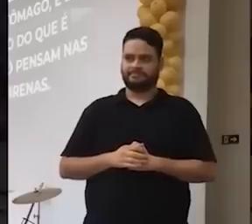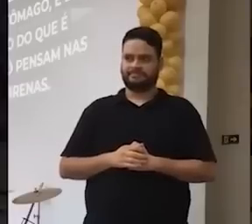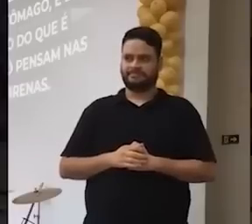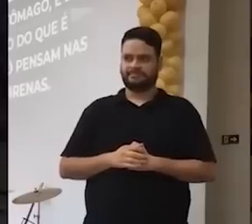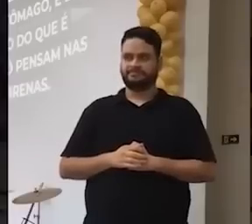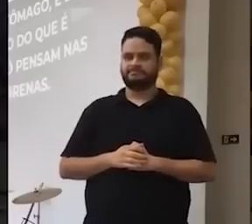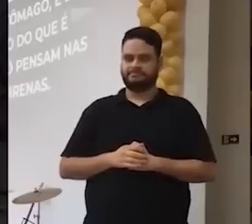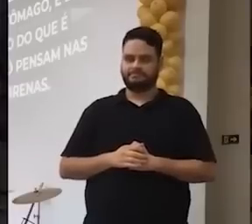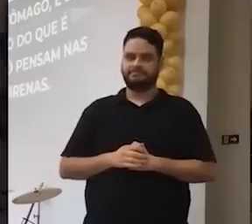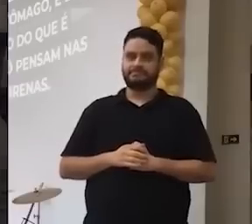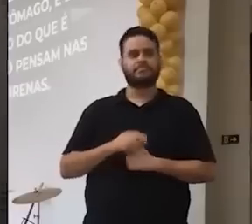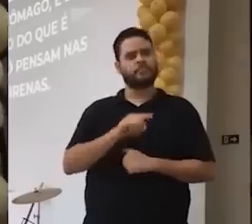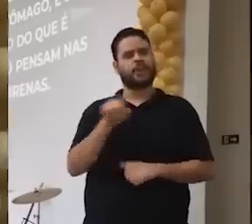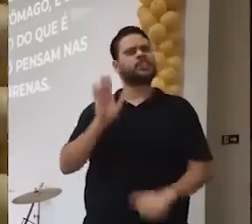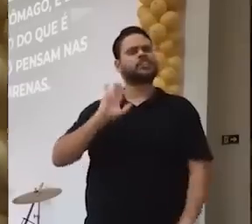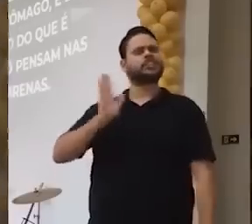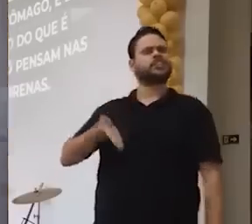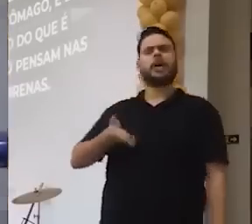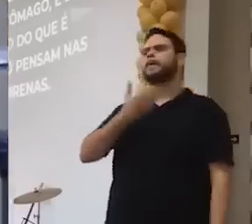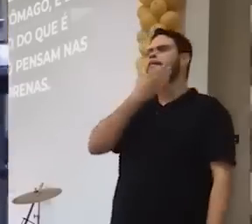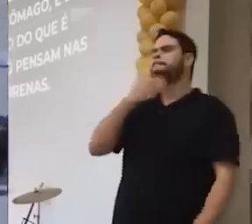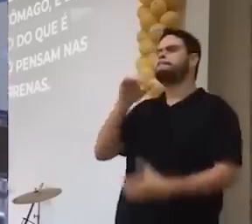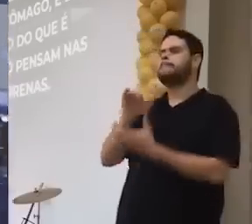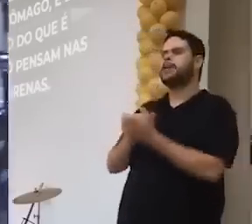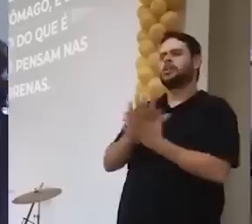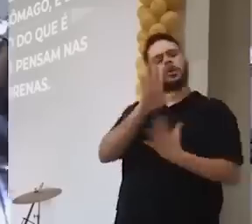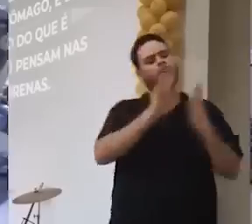Alguma vez você já discutiu com seu marido por causa de dinheiro?